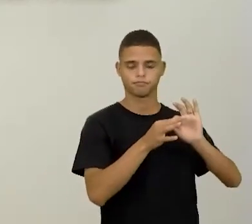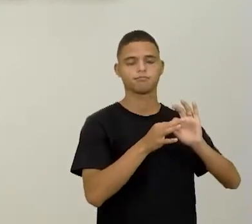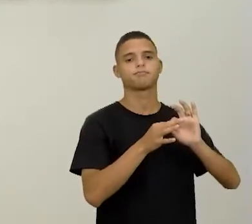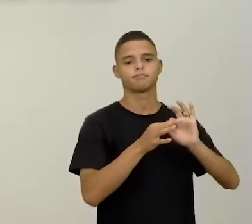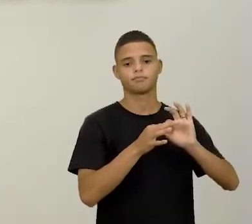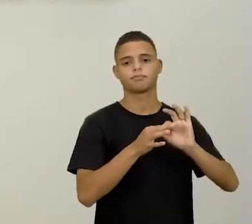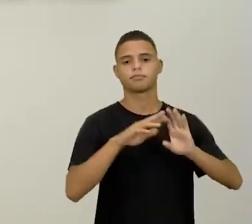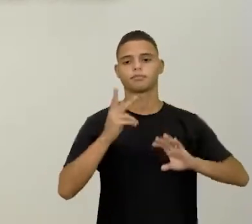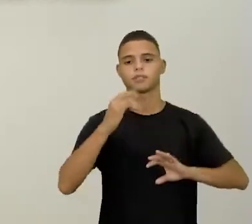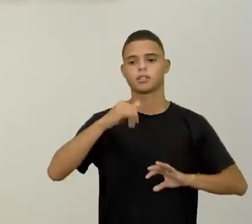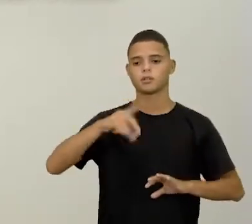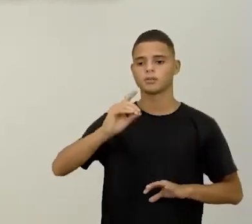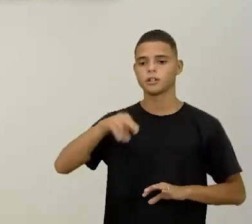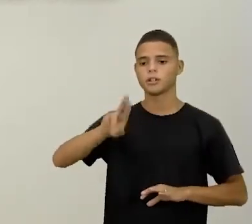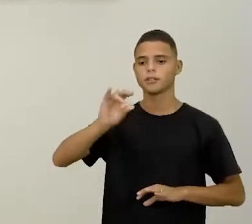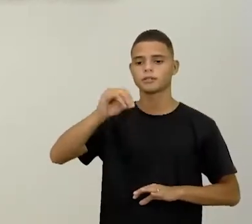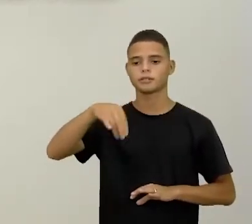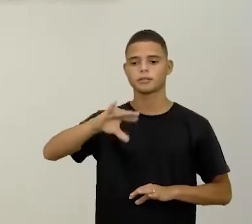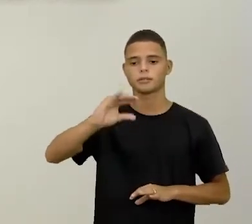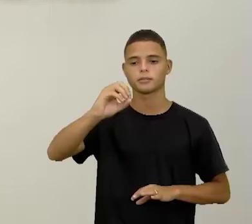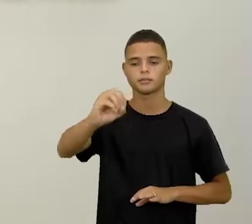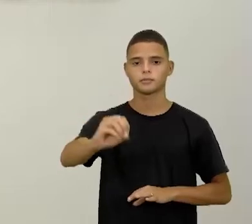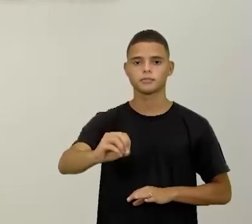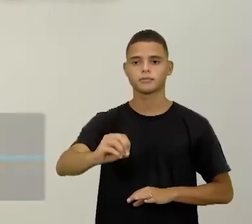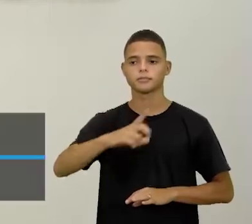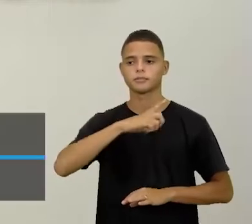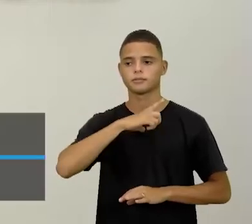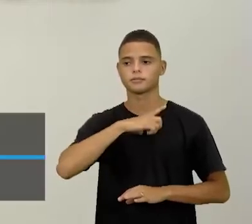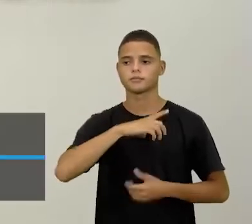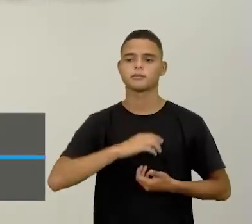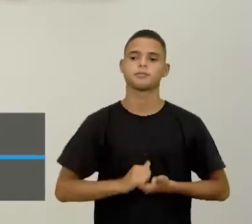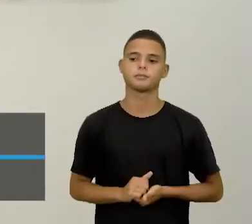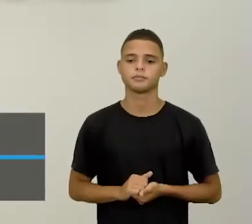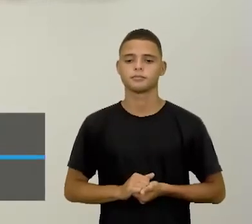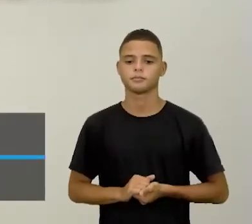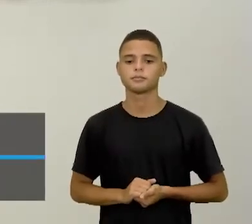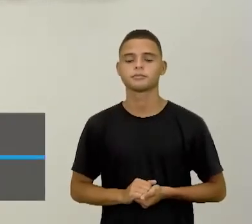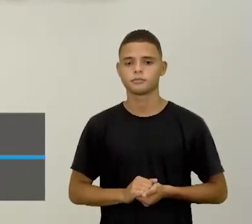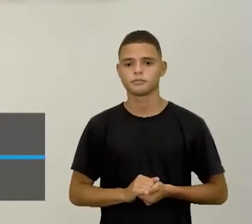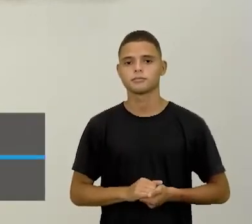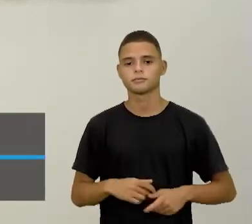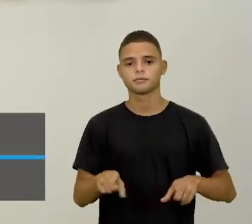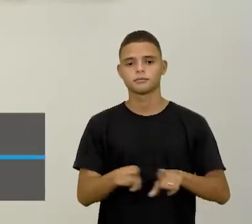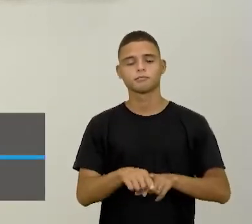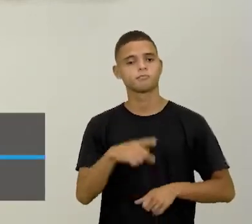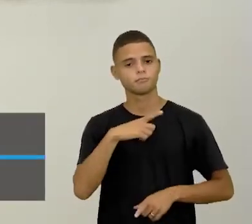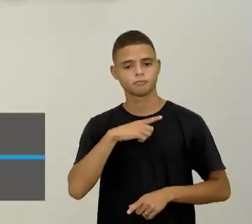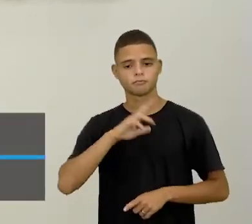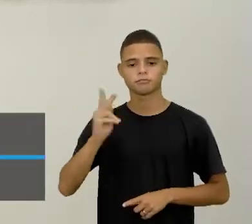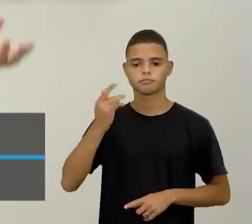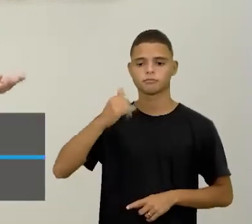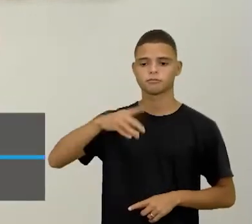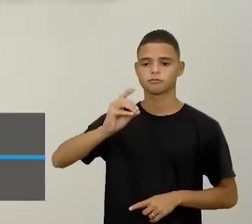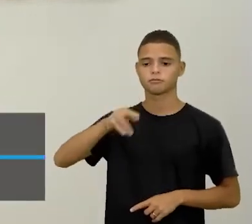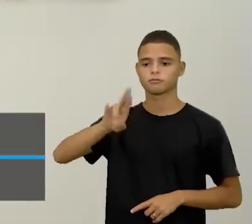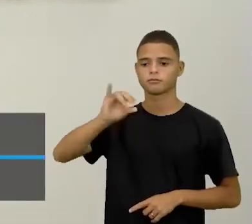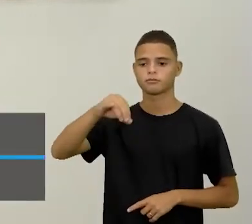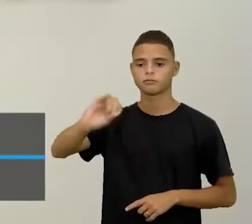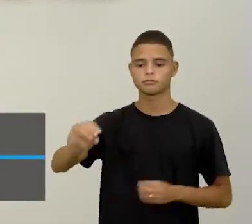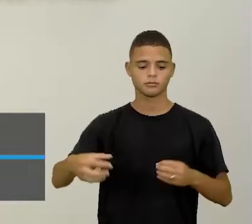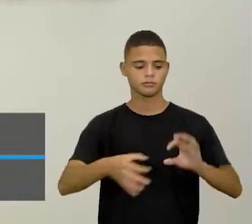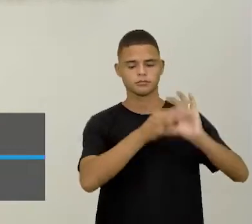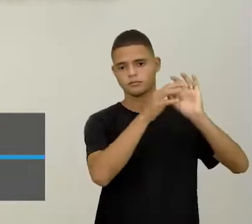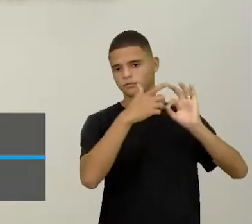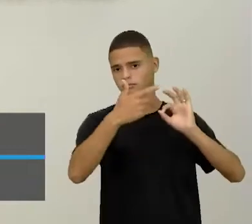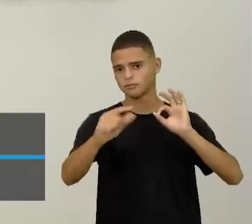hidrogênio. Só que isso ele tem uma particularidade. Não é que sempre acontece isso, né? Tem o hidrogênio ligado a uma outra molécula, vai